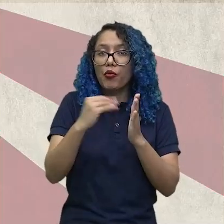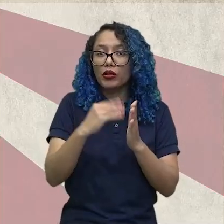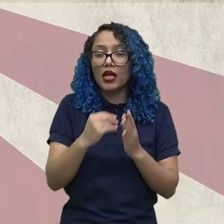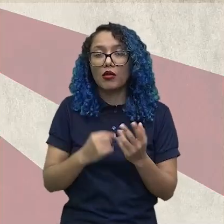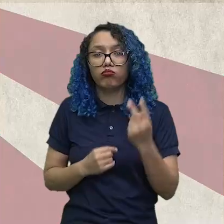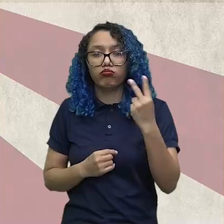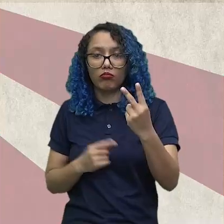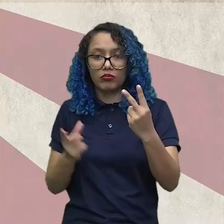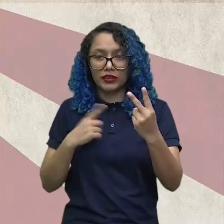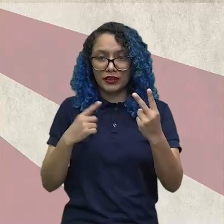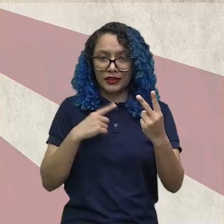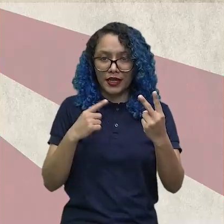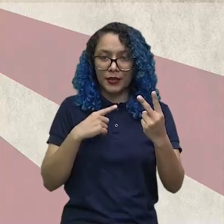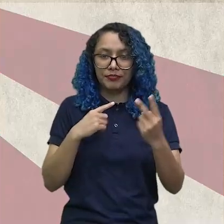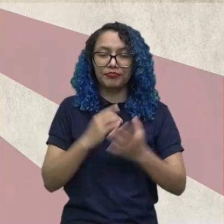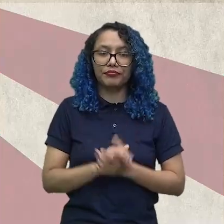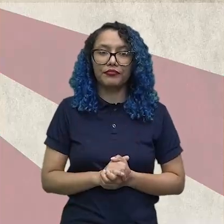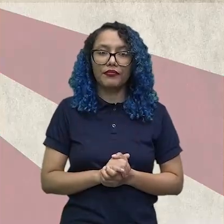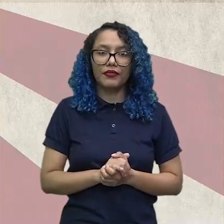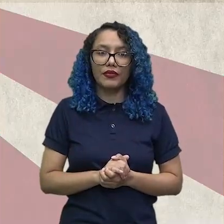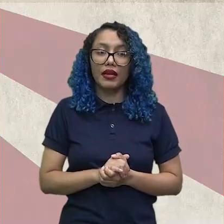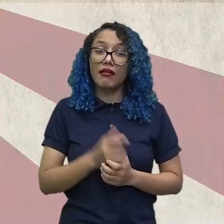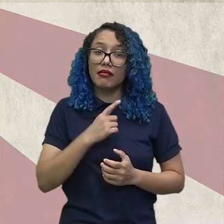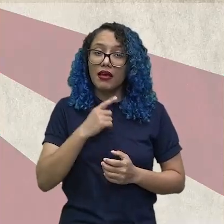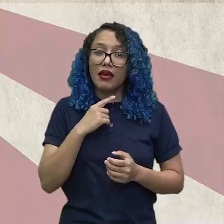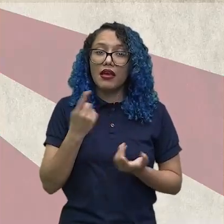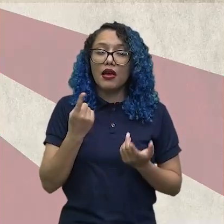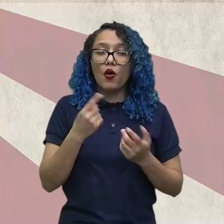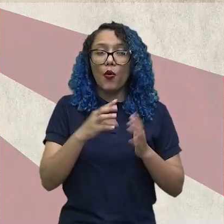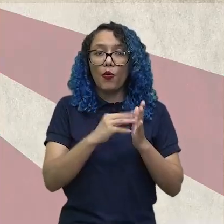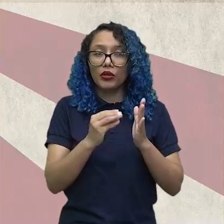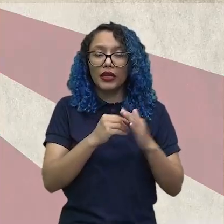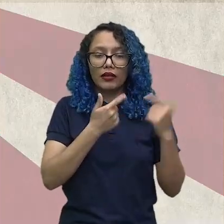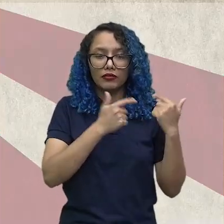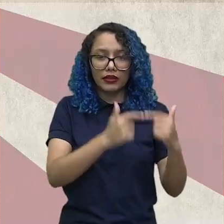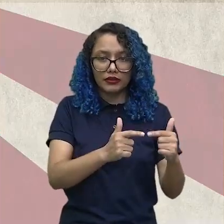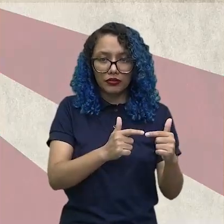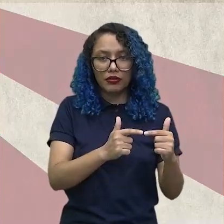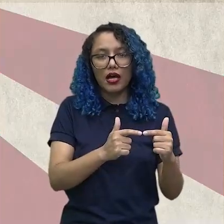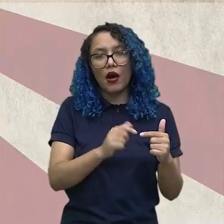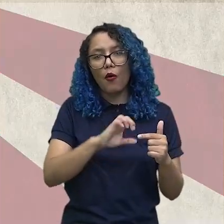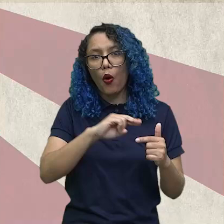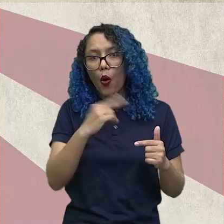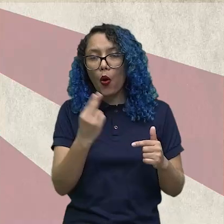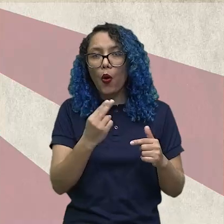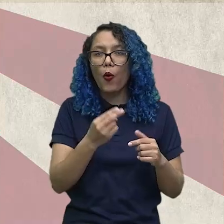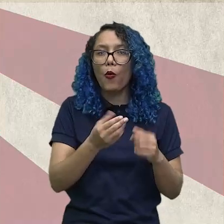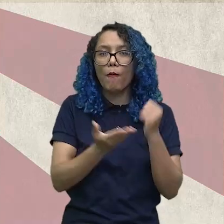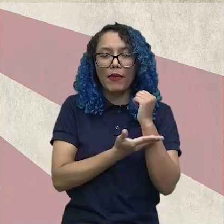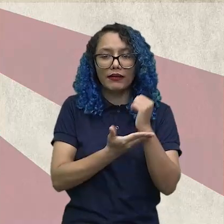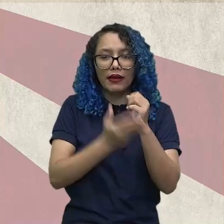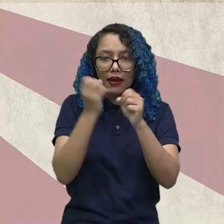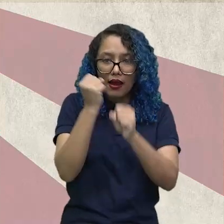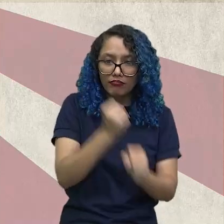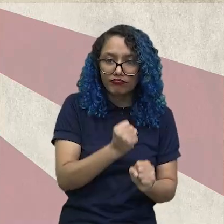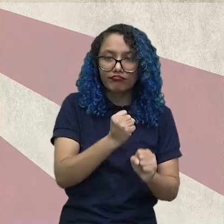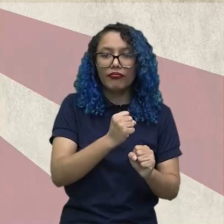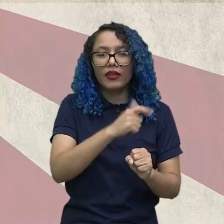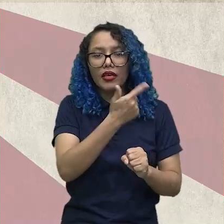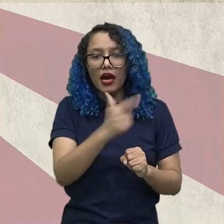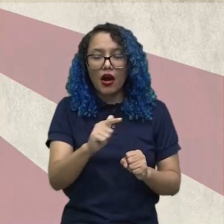dessas intemperâncias, nós temos uma estrutura mais tradicional, que é a chamada de pau fincado, e a estrutura mais